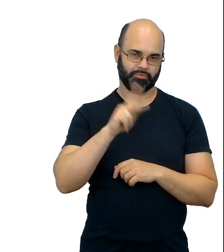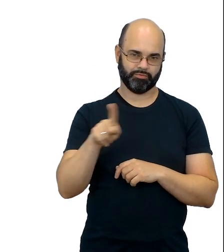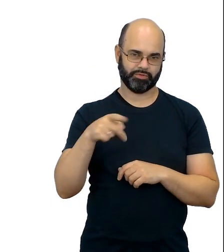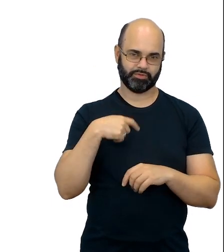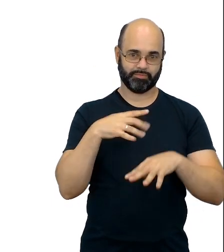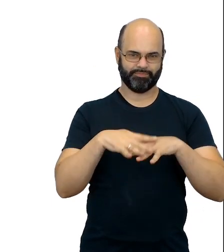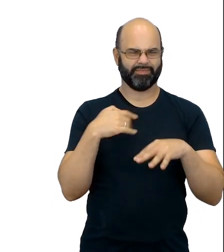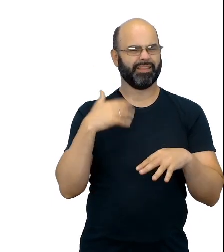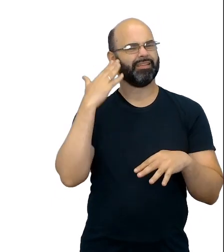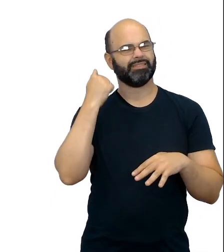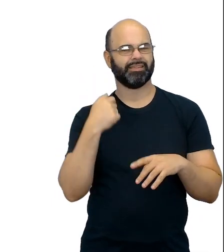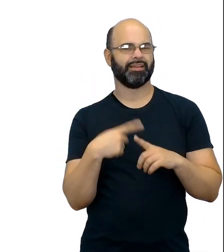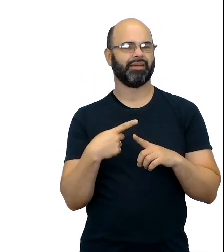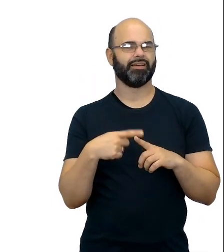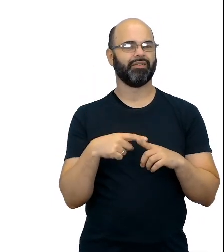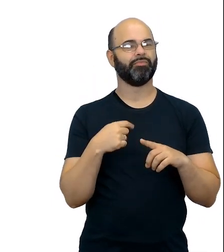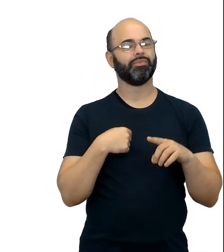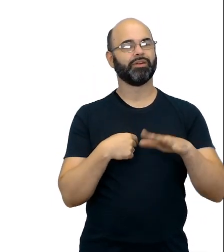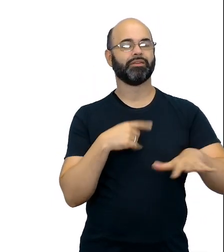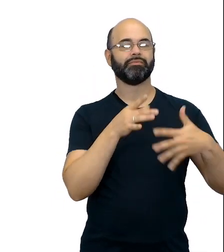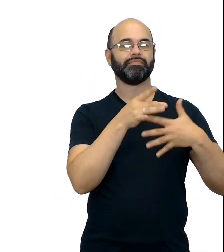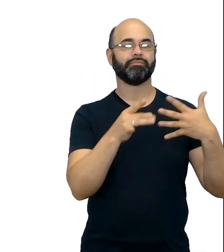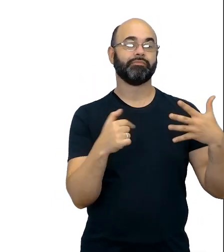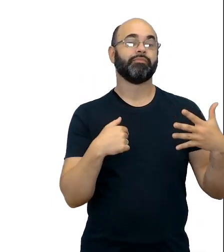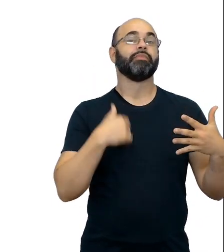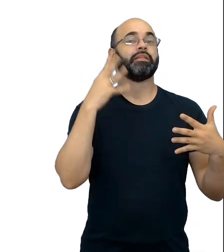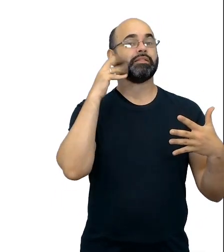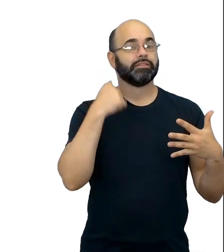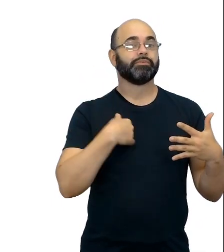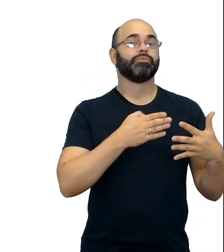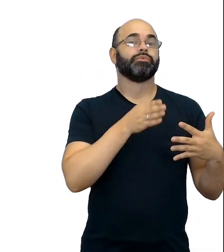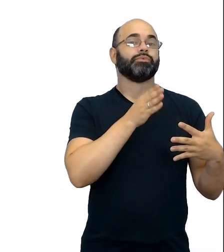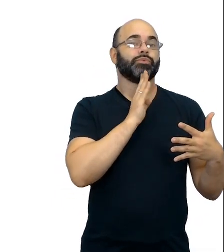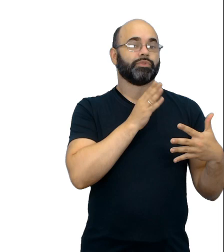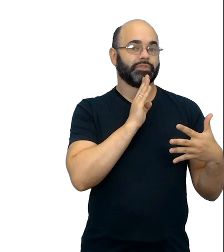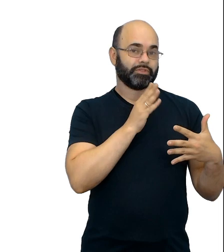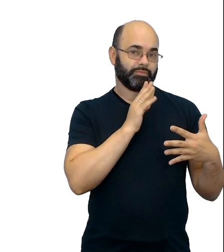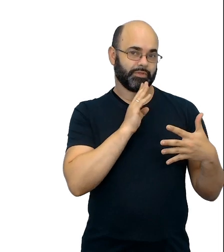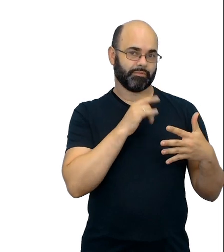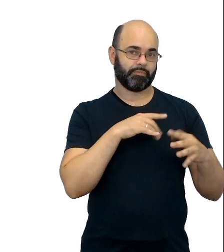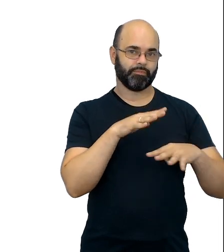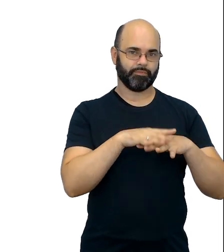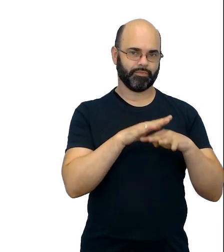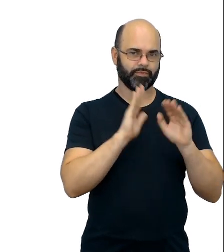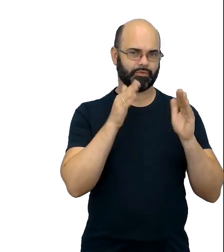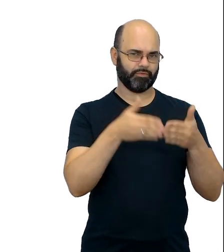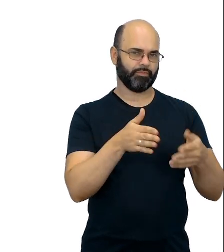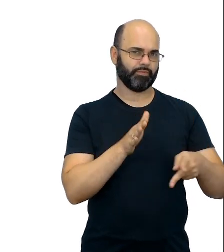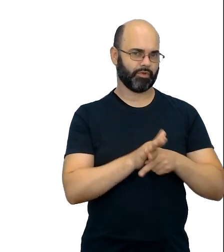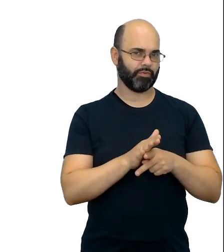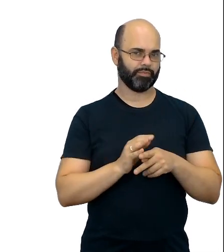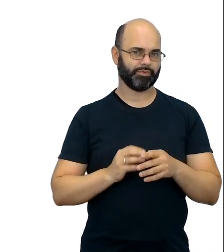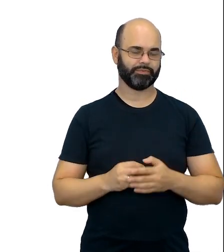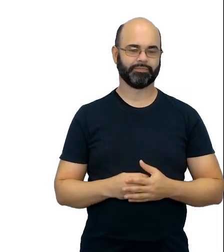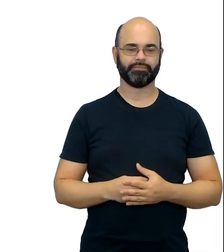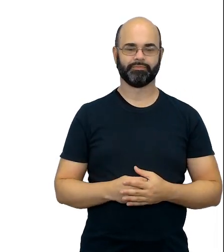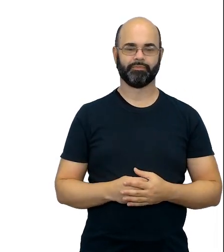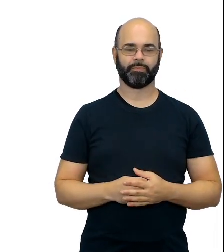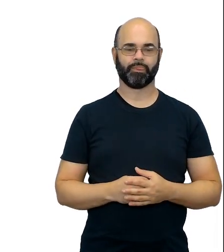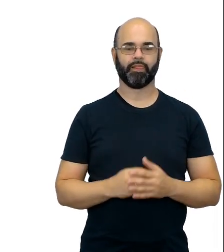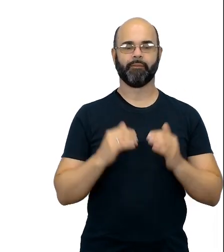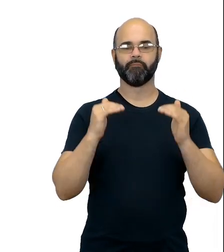meu conhecimento sobre a minha disciplina, especializado da matemática, tá? Nós temos